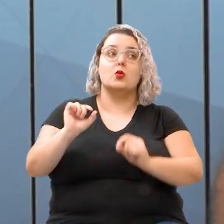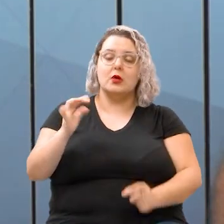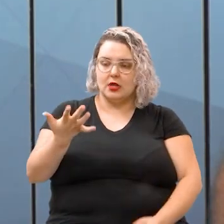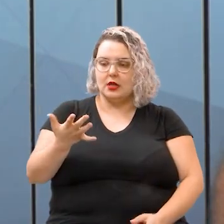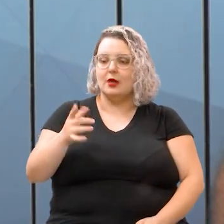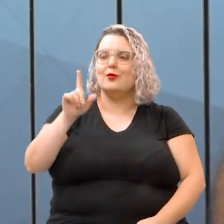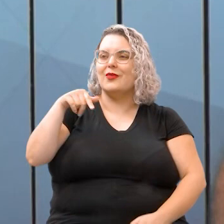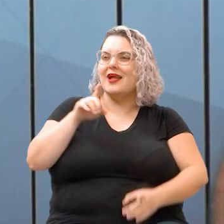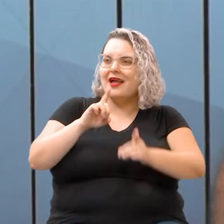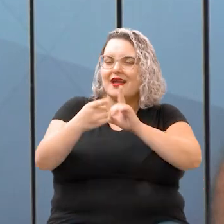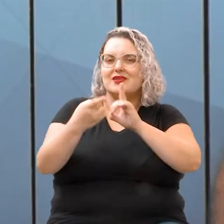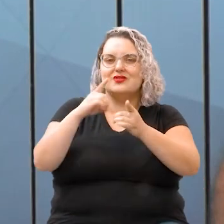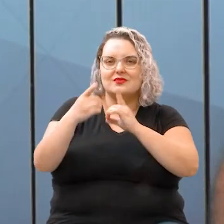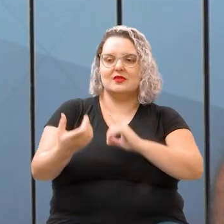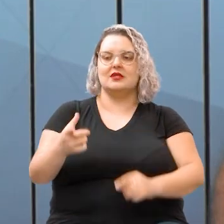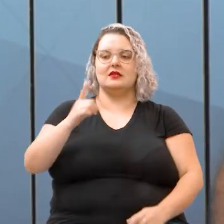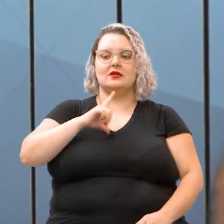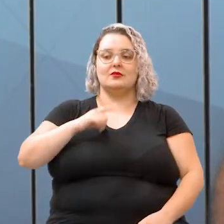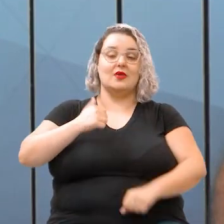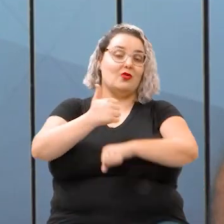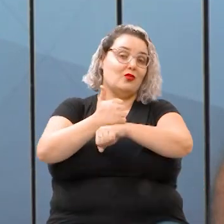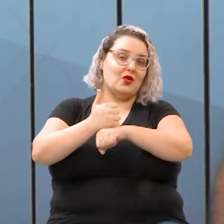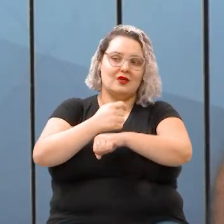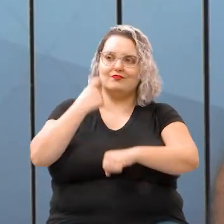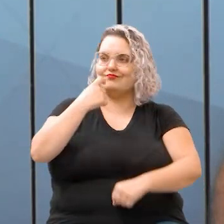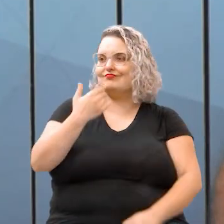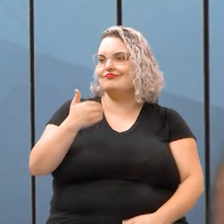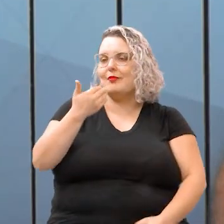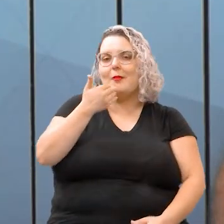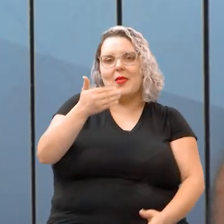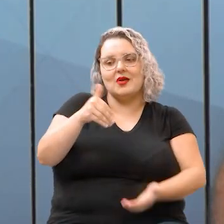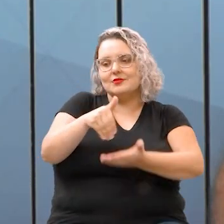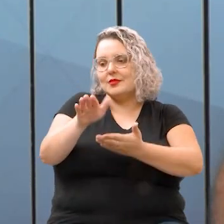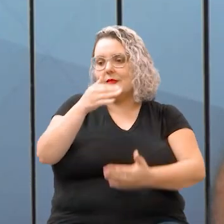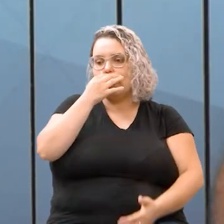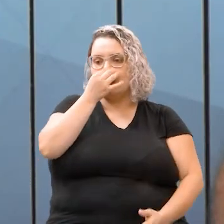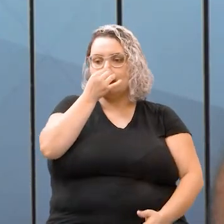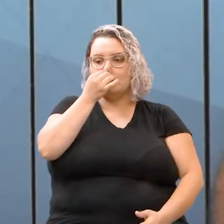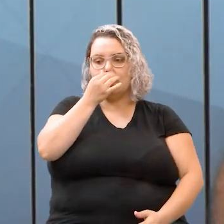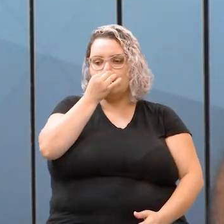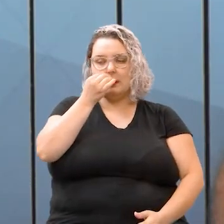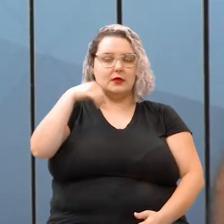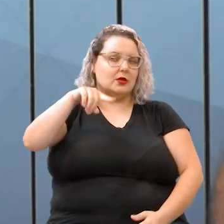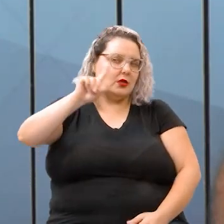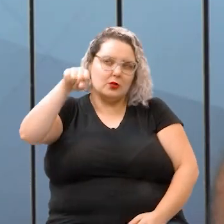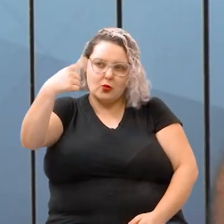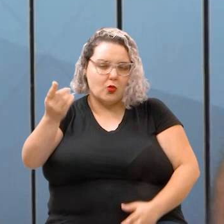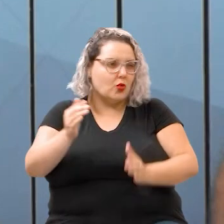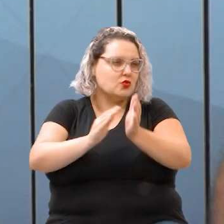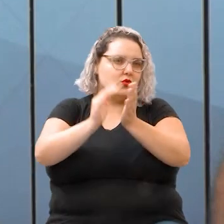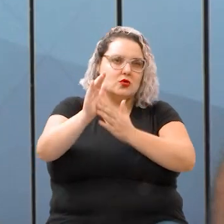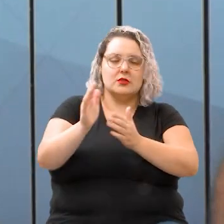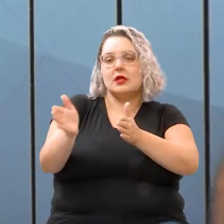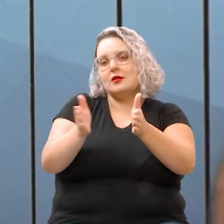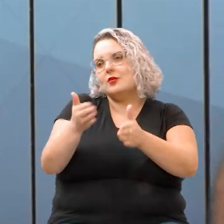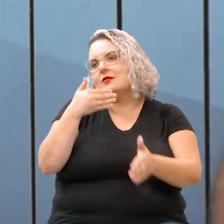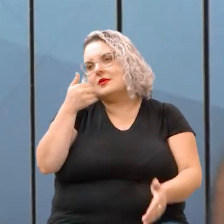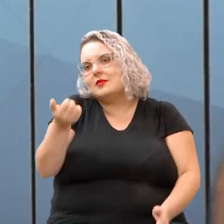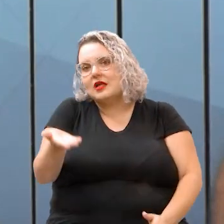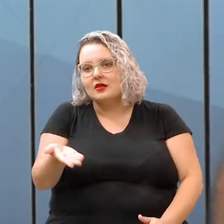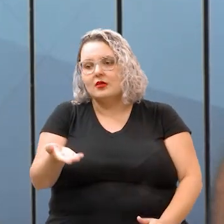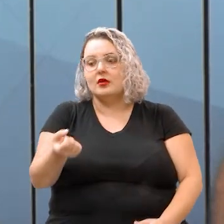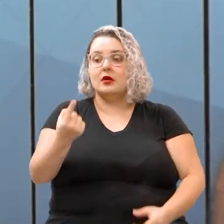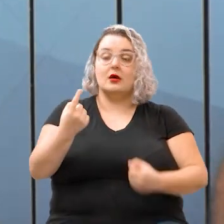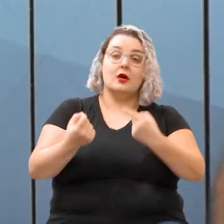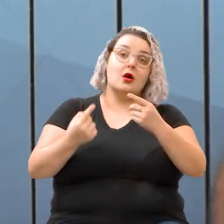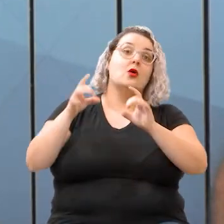muito dinâmico. Então, tem dentista que exonera porque passou, às vezes, em outro concurso, que naquele momento vai ser melhor para ele. Alguns querem